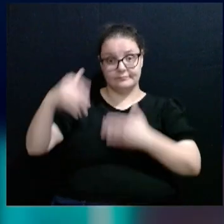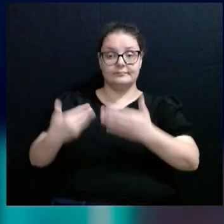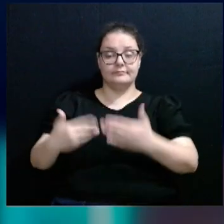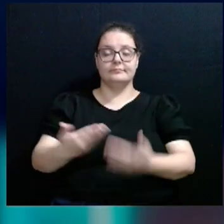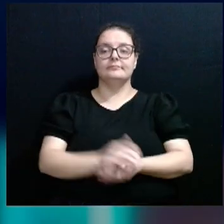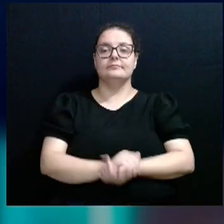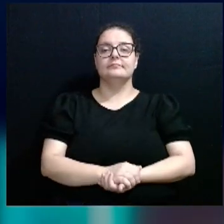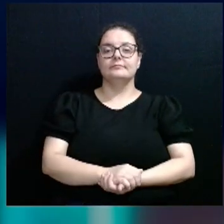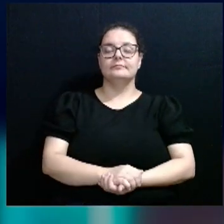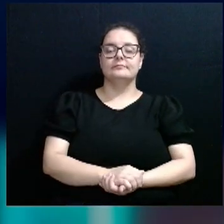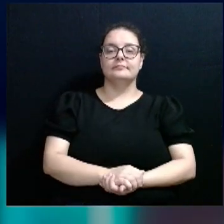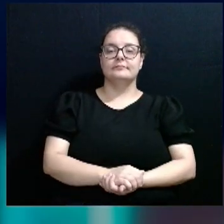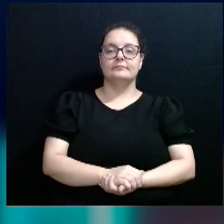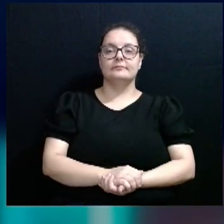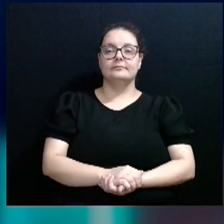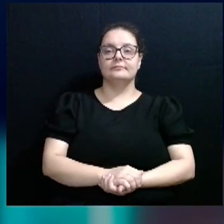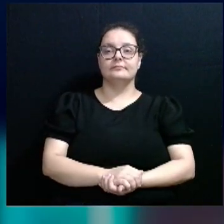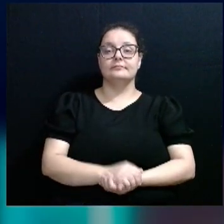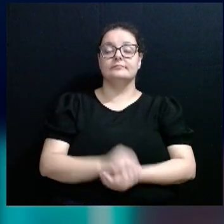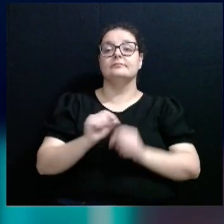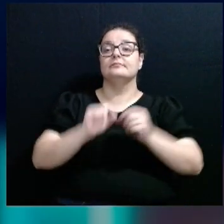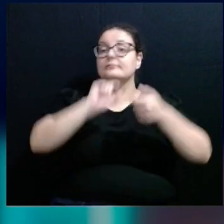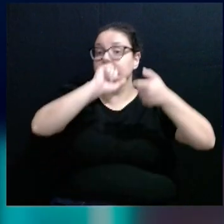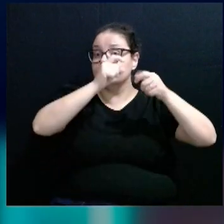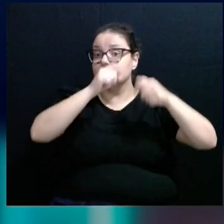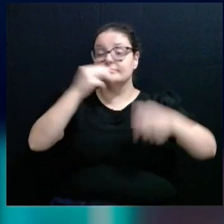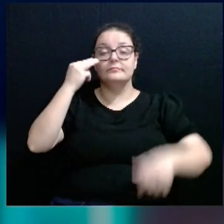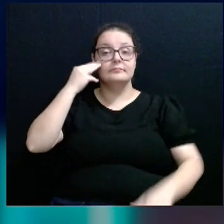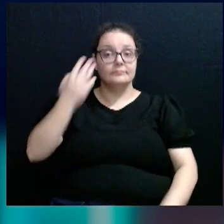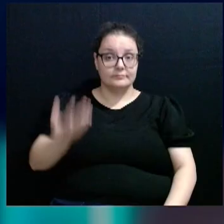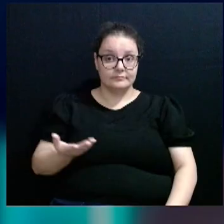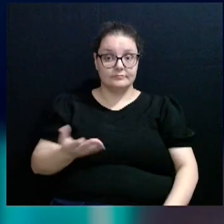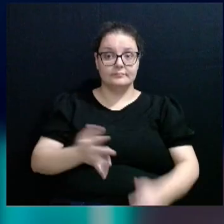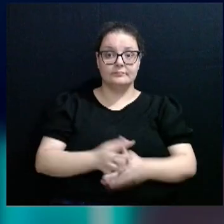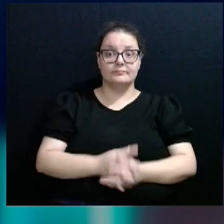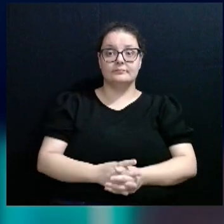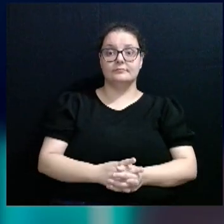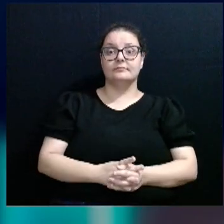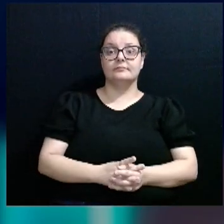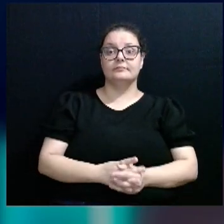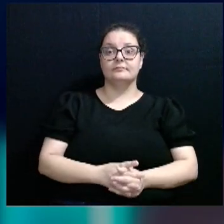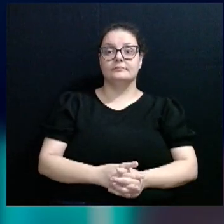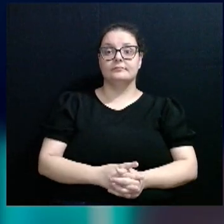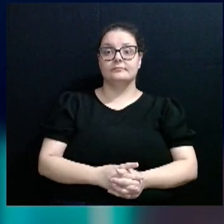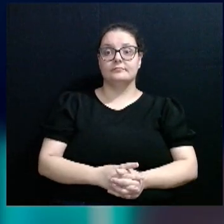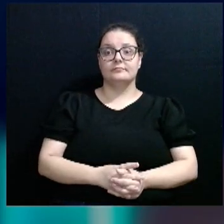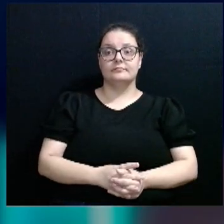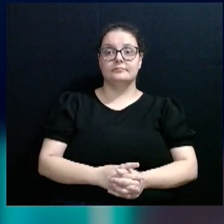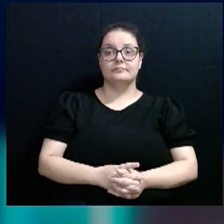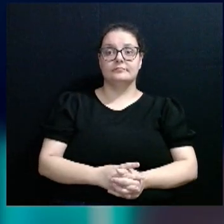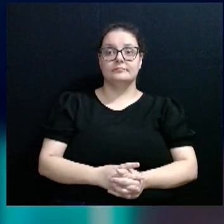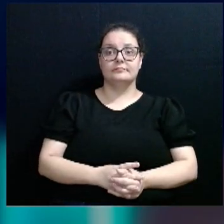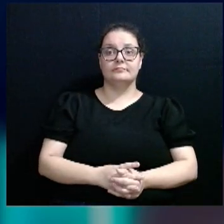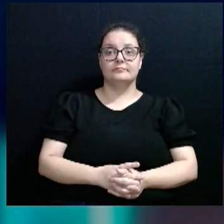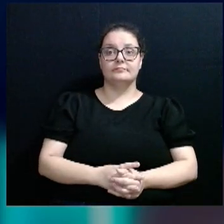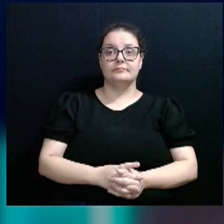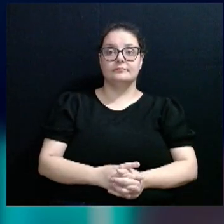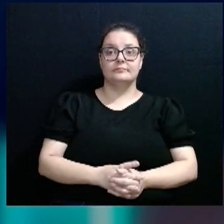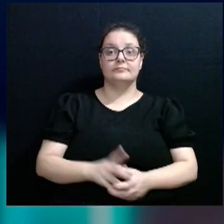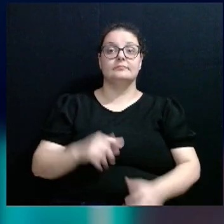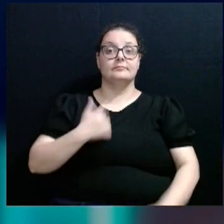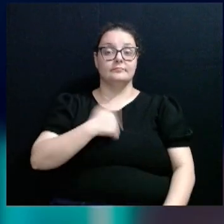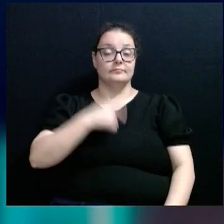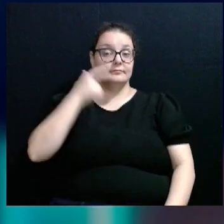Bom, o que é um transtorno mental? O Daniel falou muito bem agora na última palestra. A gente tem que pensar que o